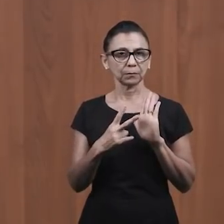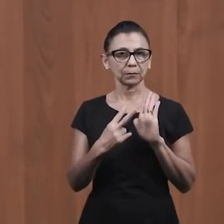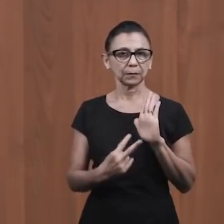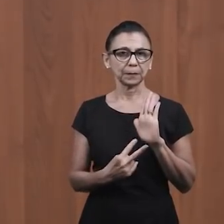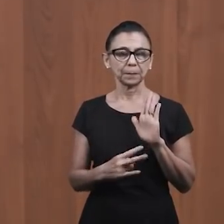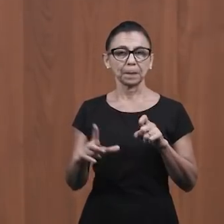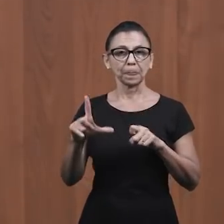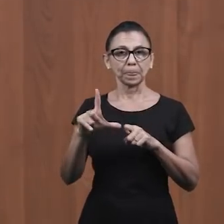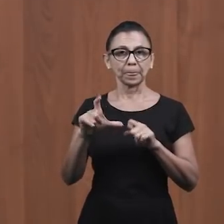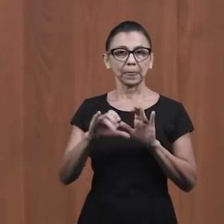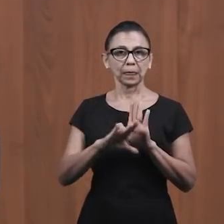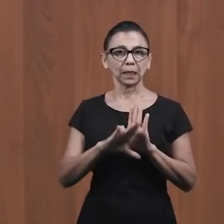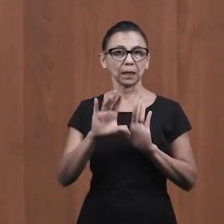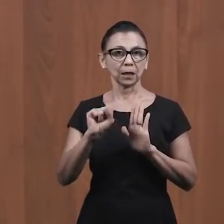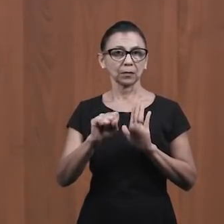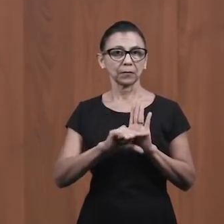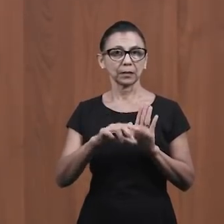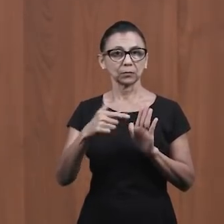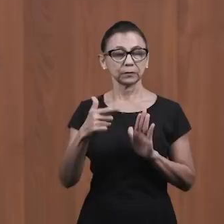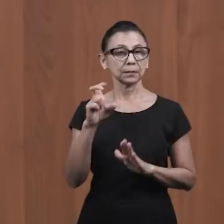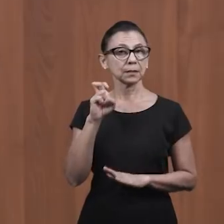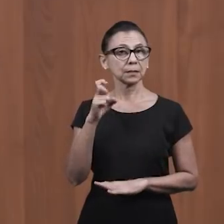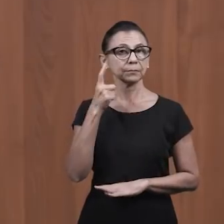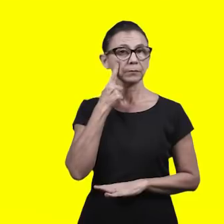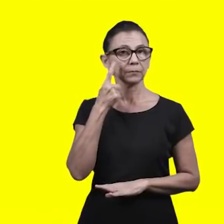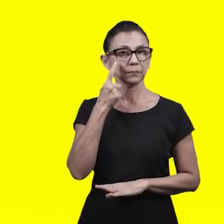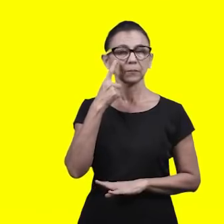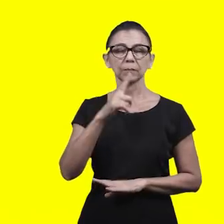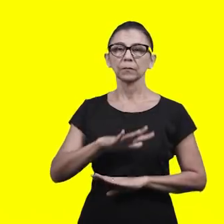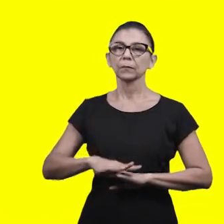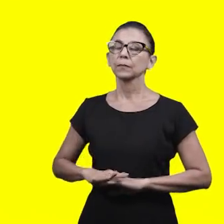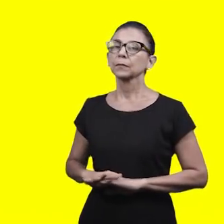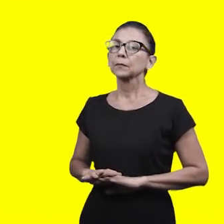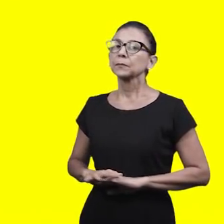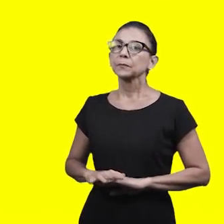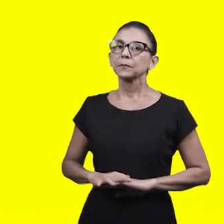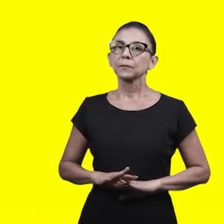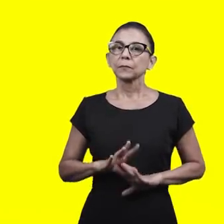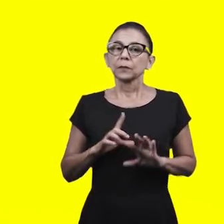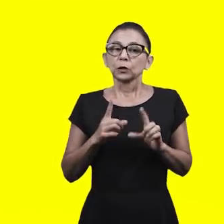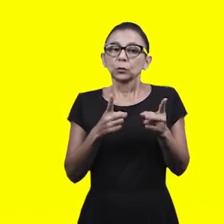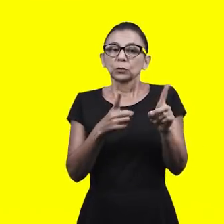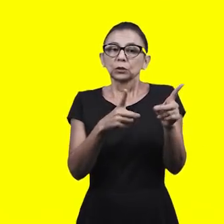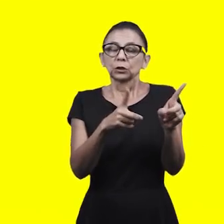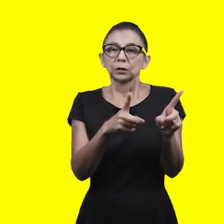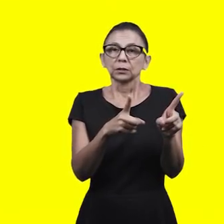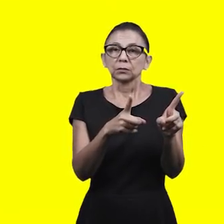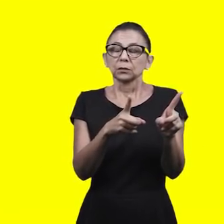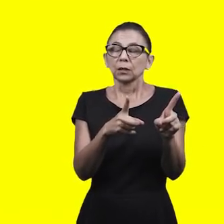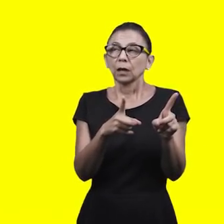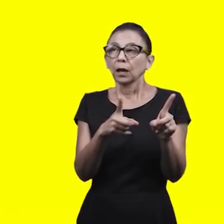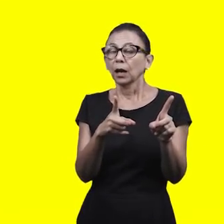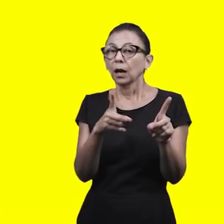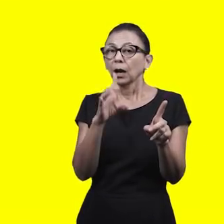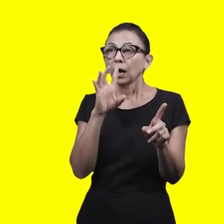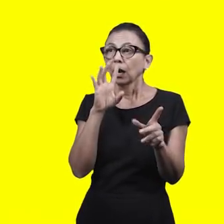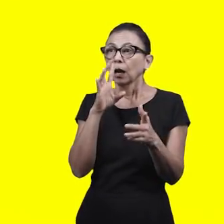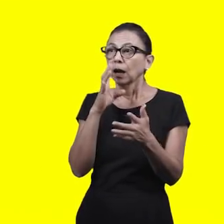Jesus acalma a tempestade. Para quem não sabe, tempestade é quando temos ventos fortes,